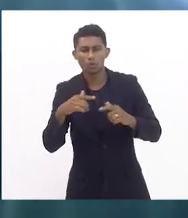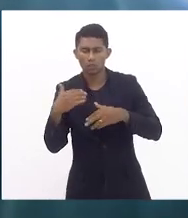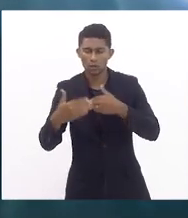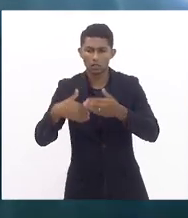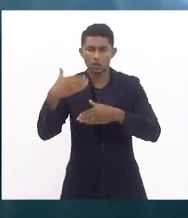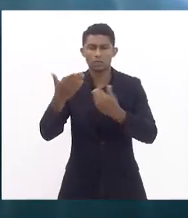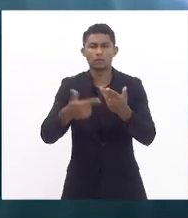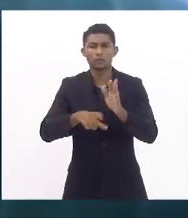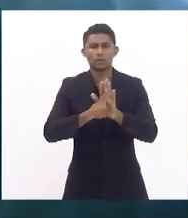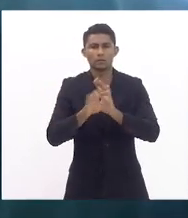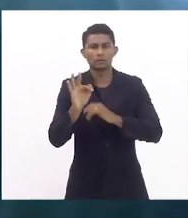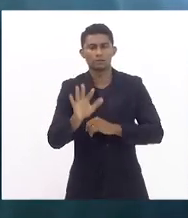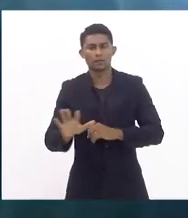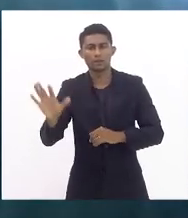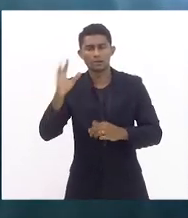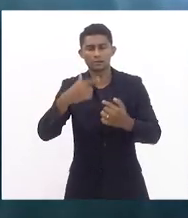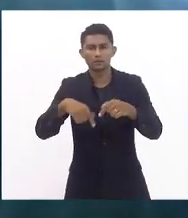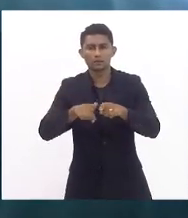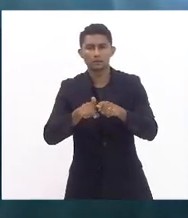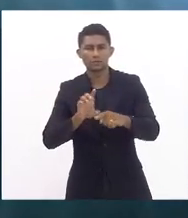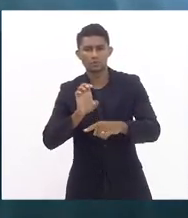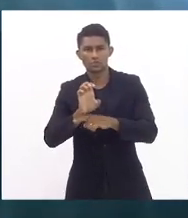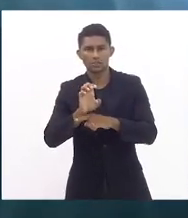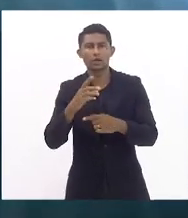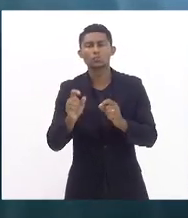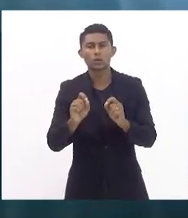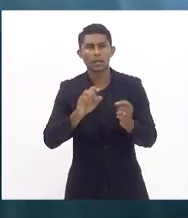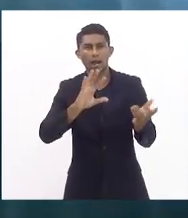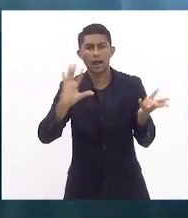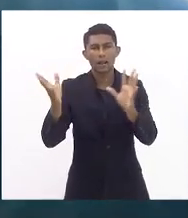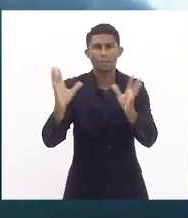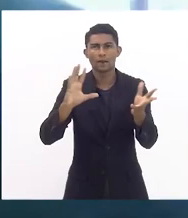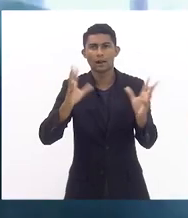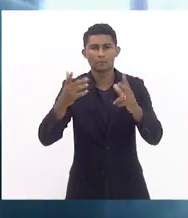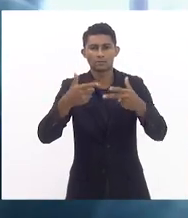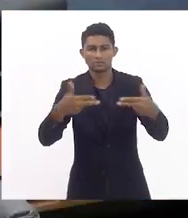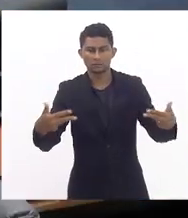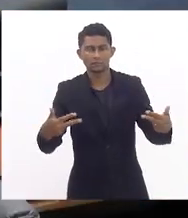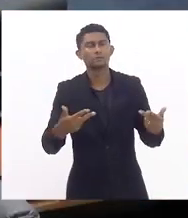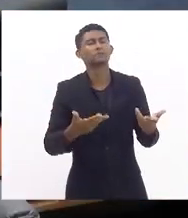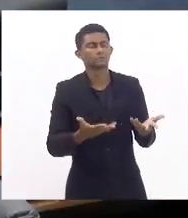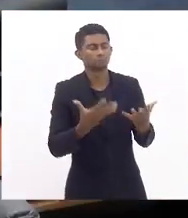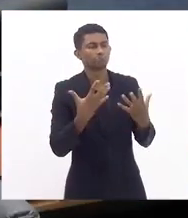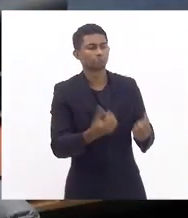Federal e Estadual de Mudanças Climáticas. Favorável com emenda.